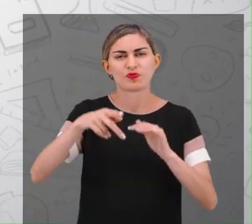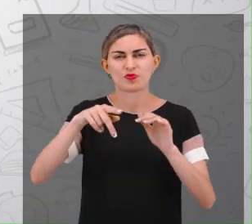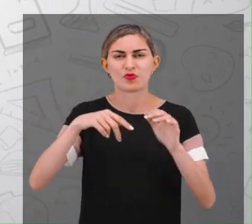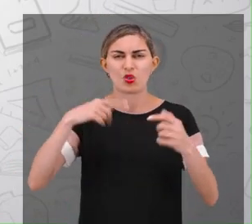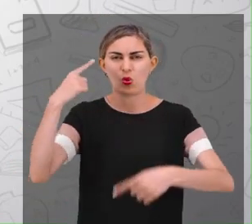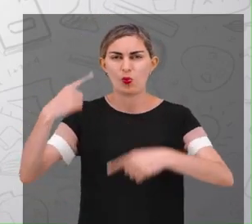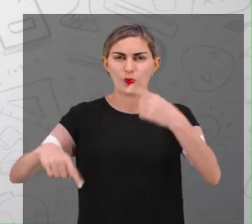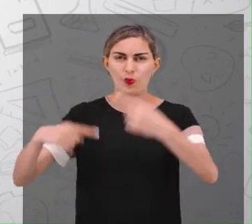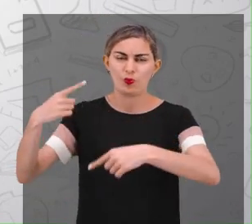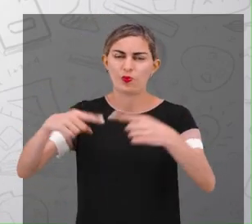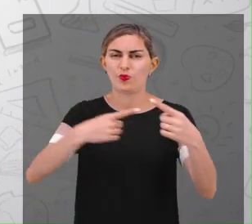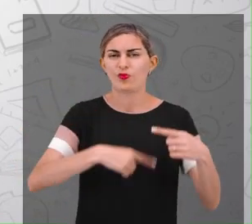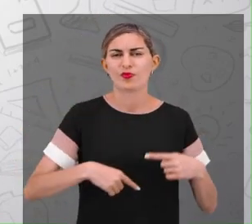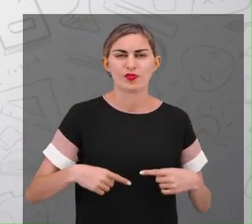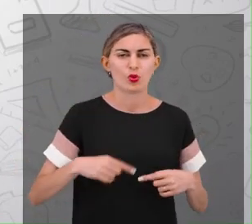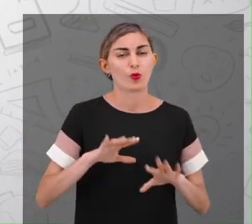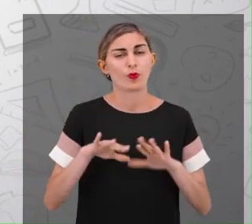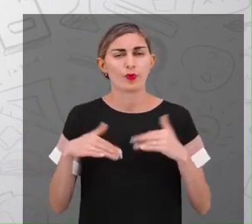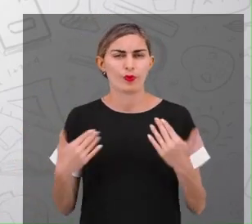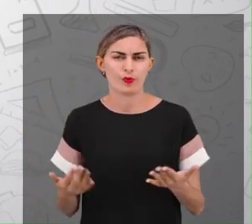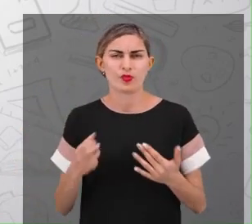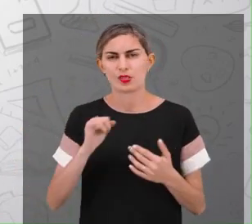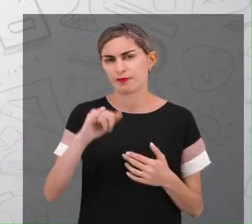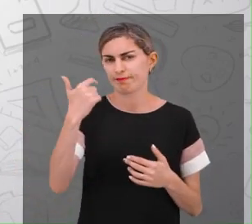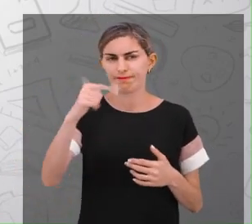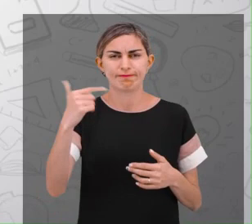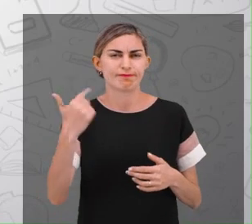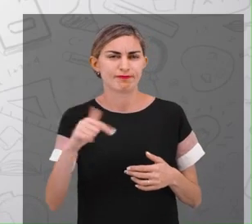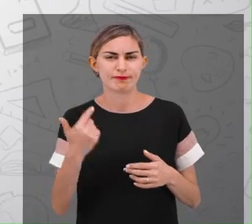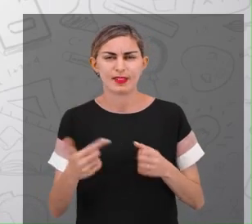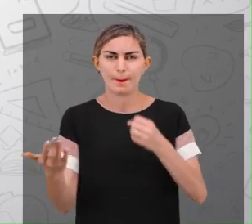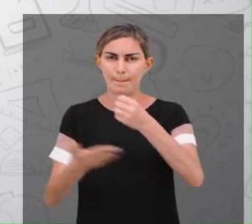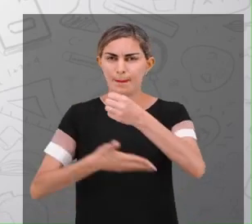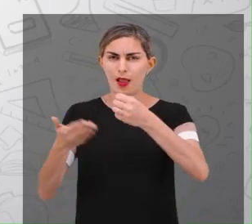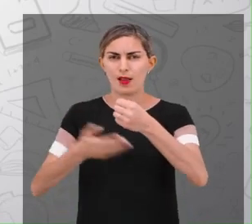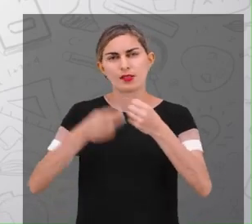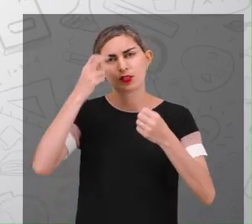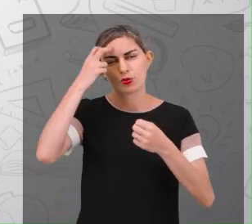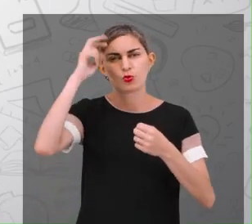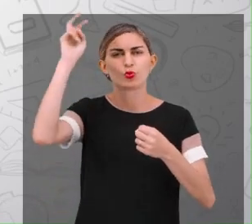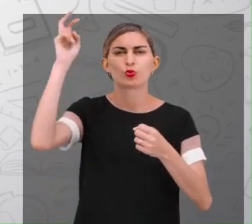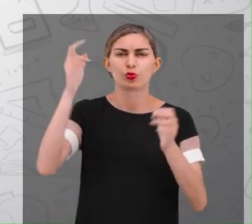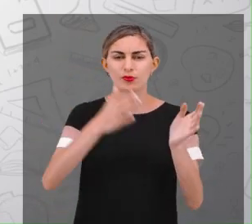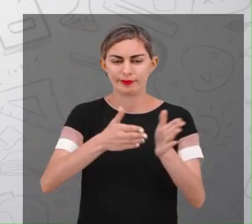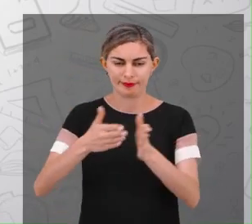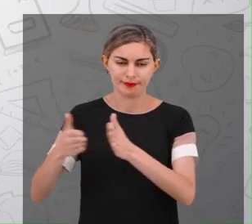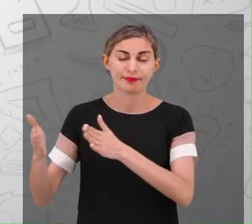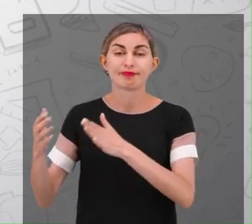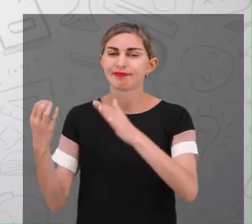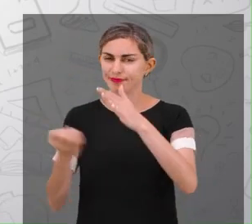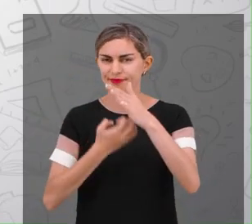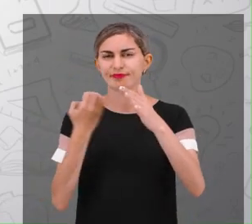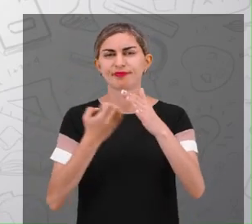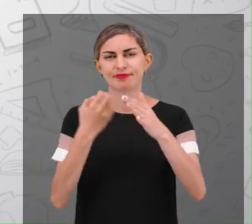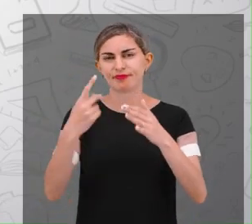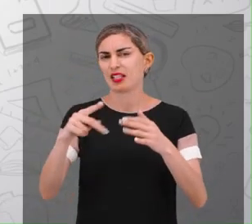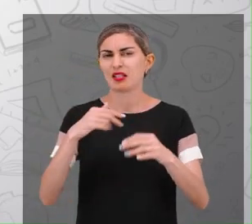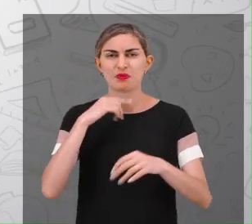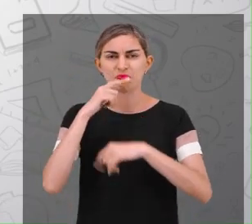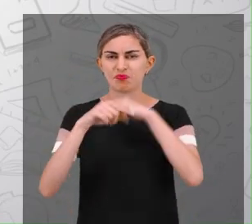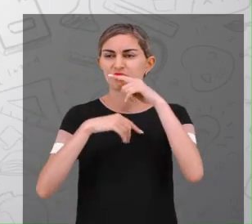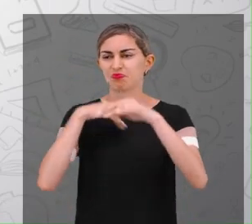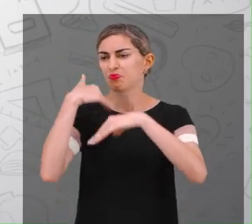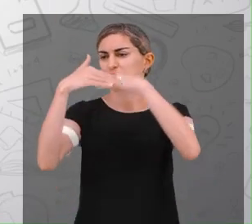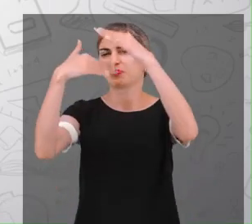projetando conflitos predatórios. Ou seja, se não houver a base da cultura organizacional, a empresa ela simplesmente não sai